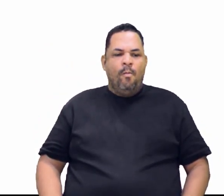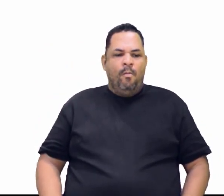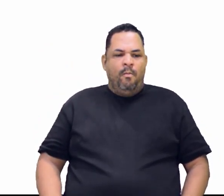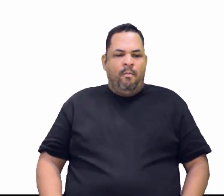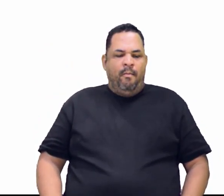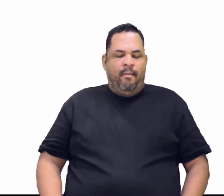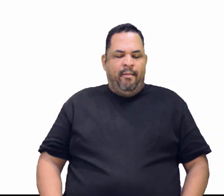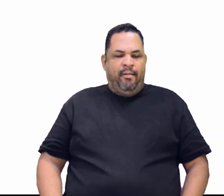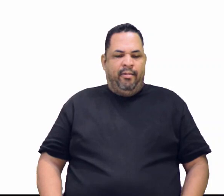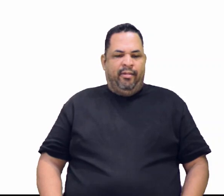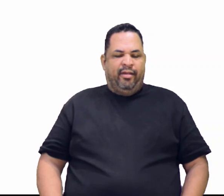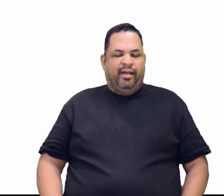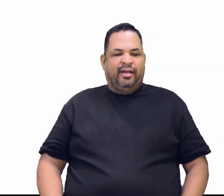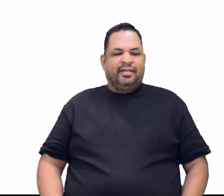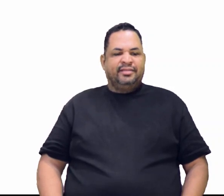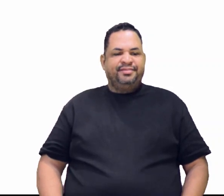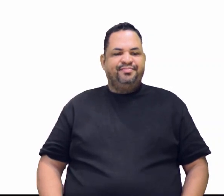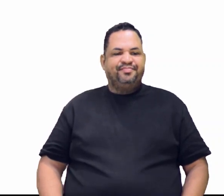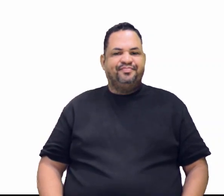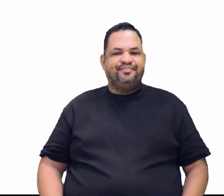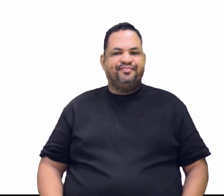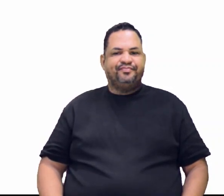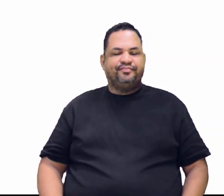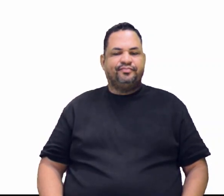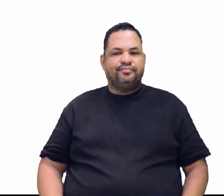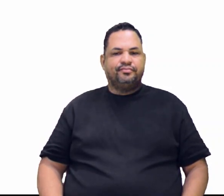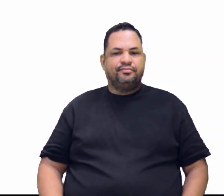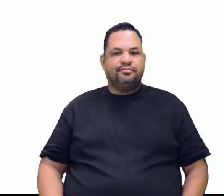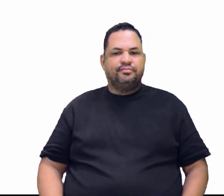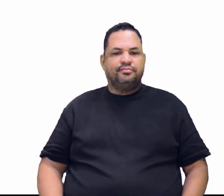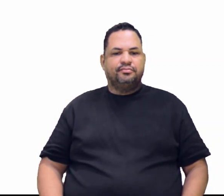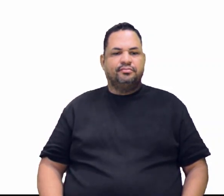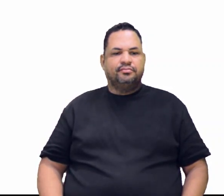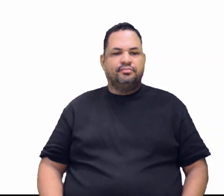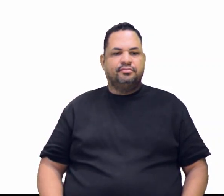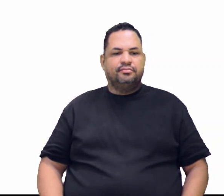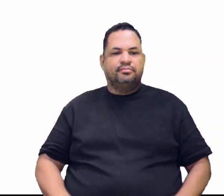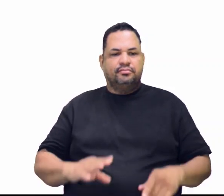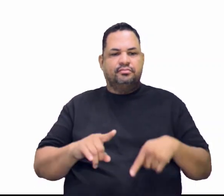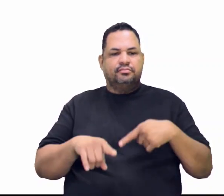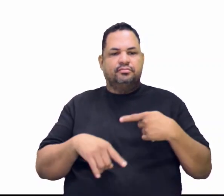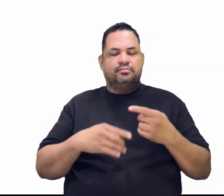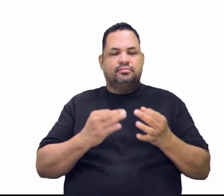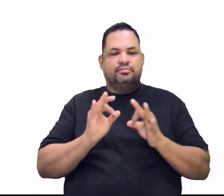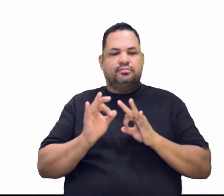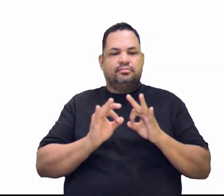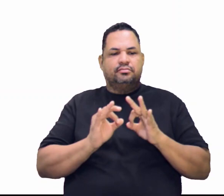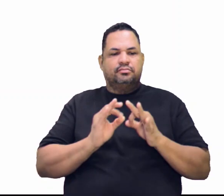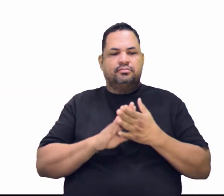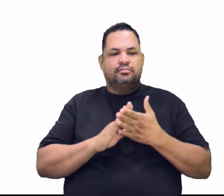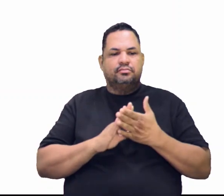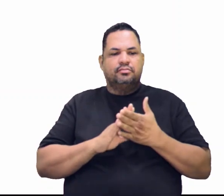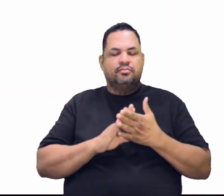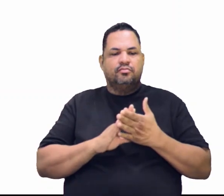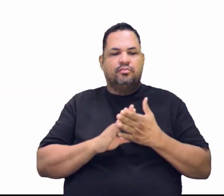ó, a de Jesus. E logo ela foi tombada com o patrimônio.